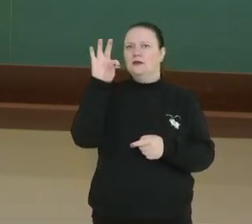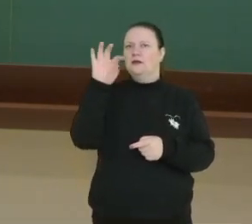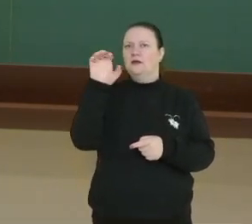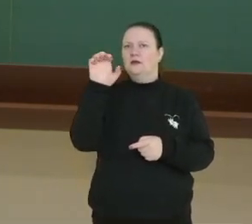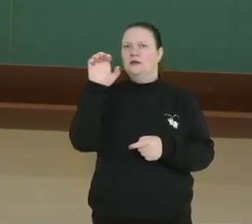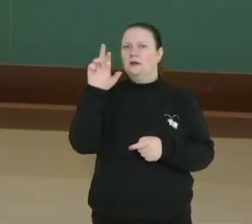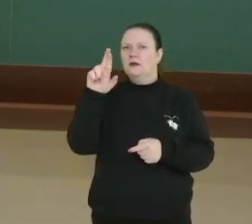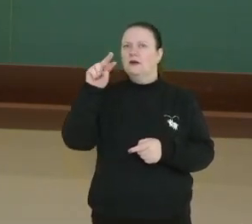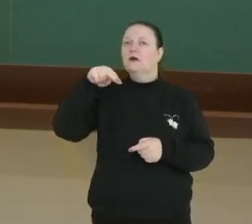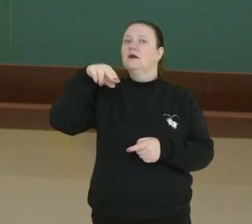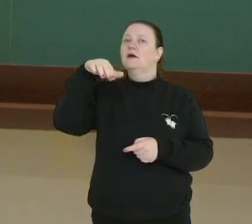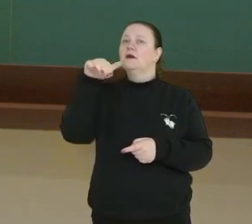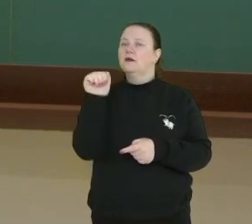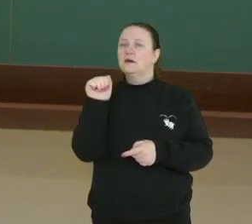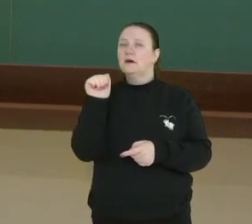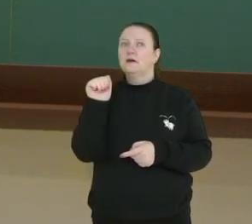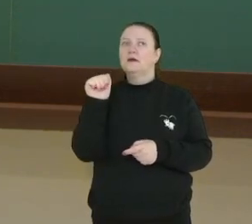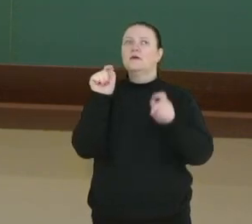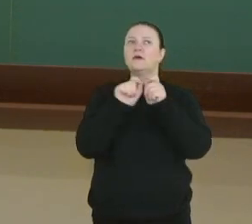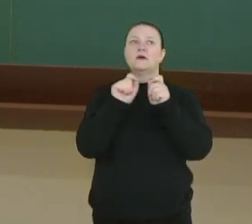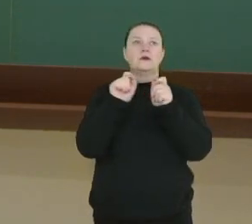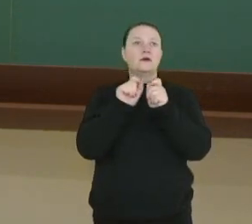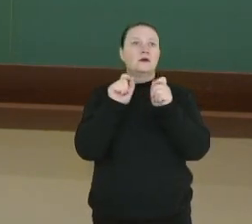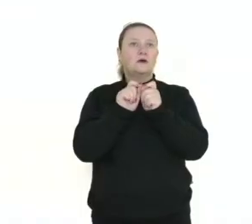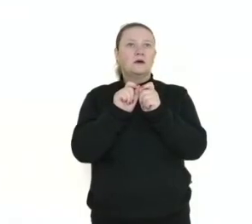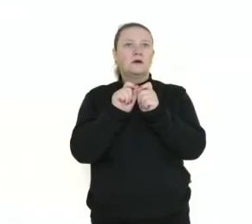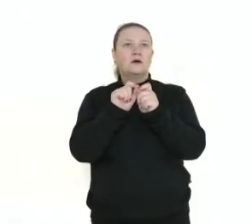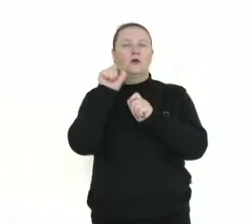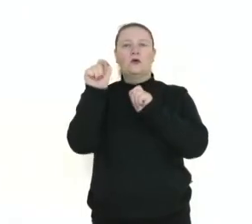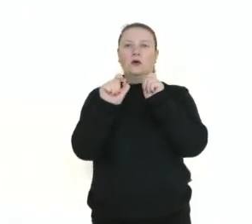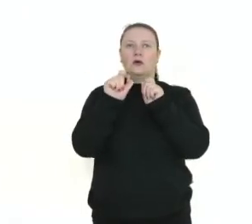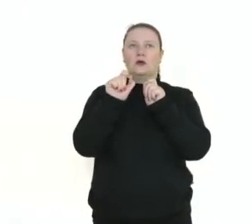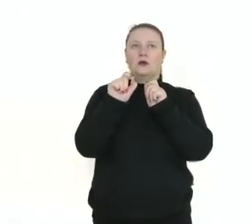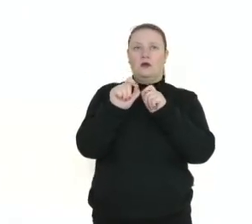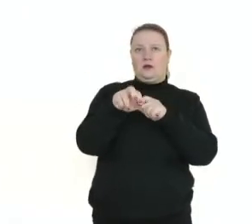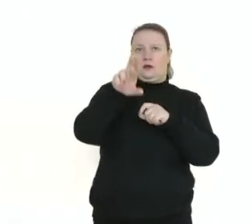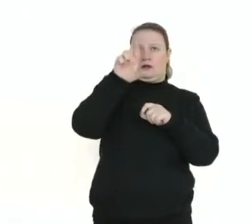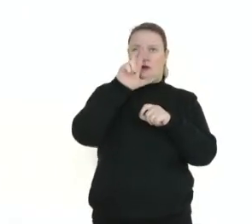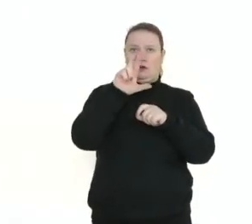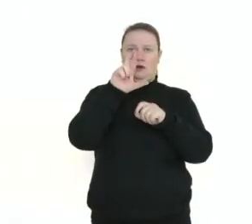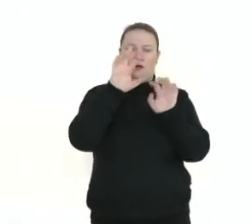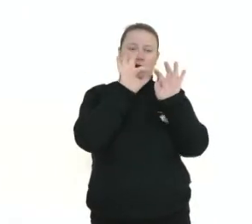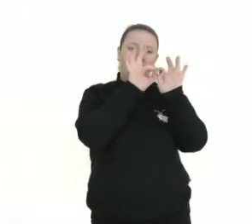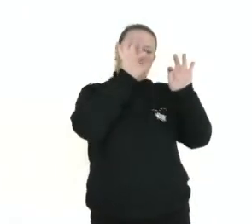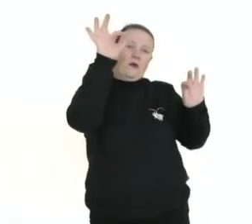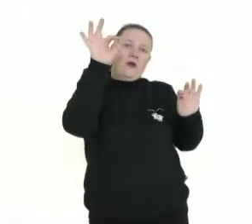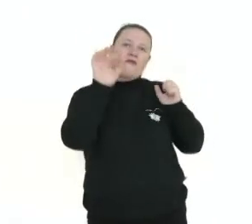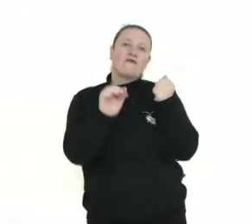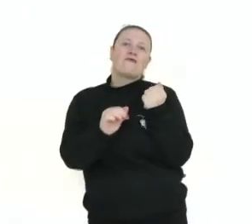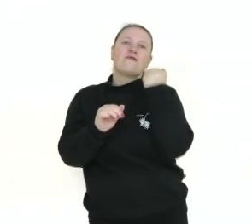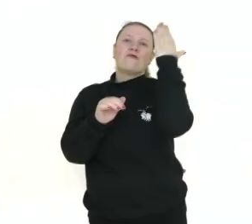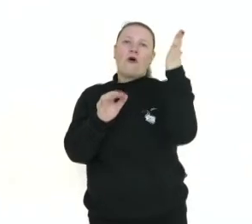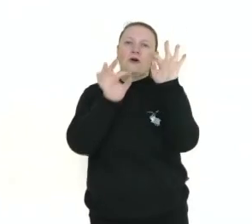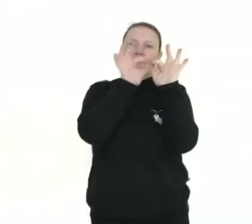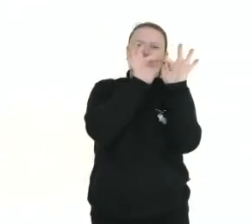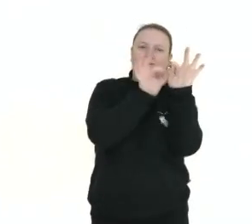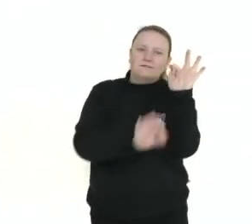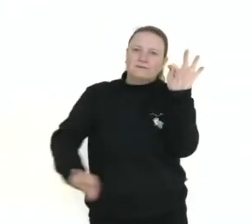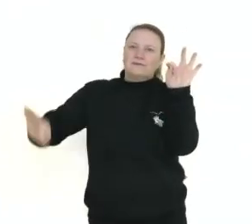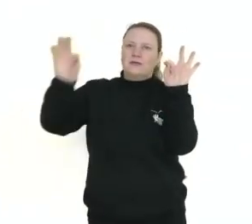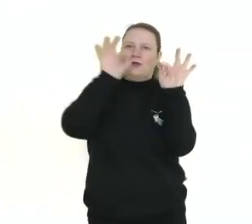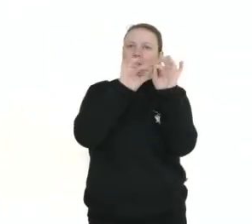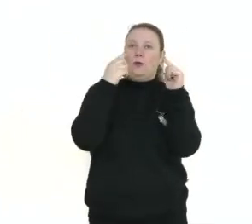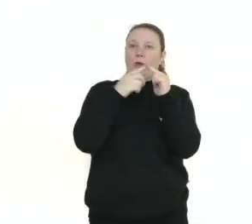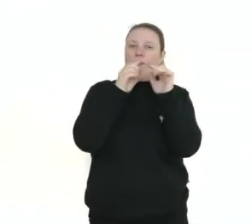como essa, a gente tem que fazer o quê? Dizer, a reta R ela vai ser externa, por quê? Porque a distância daqui